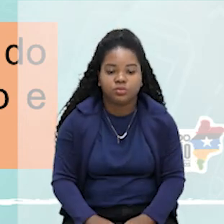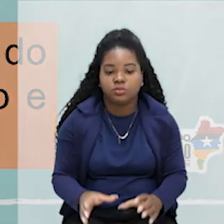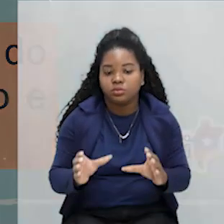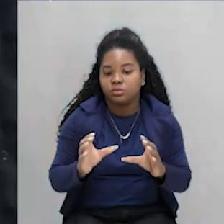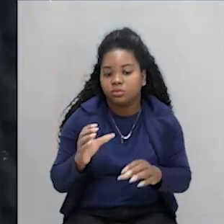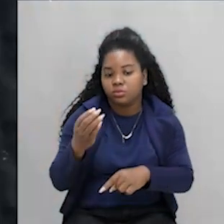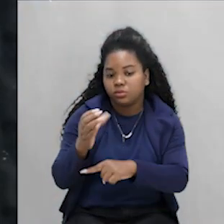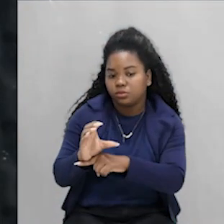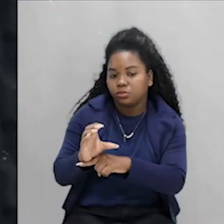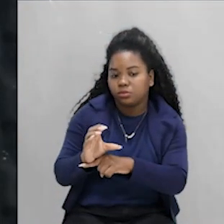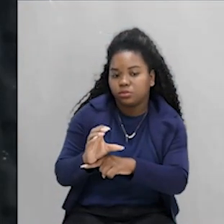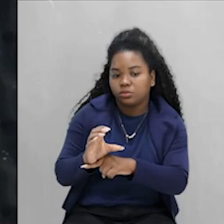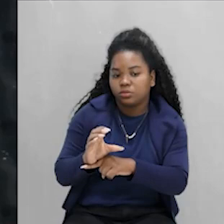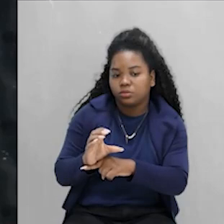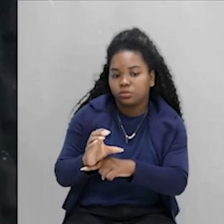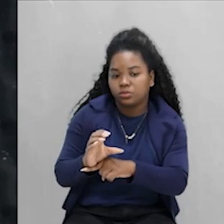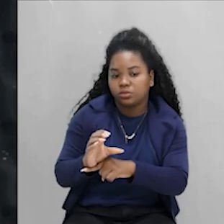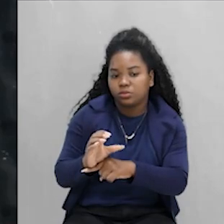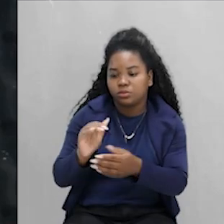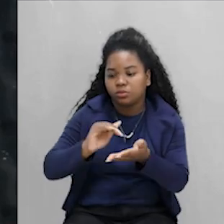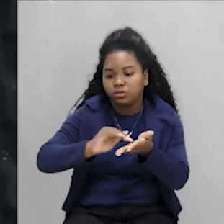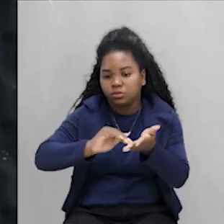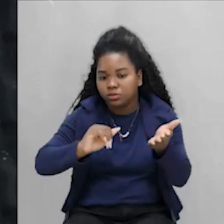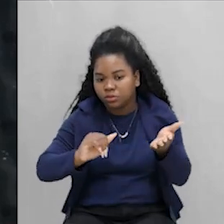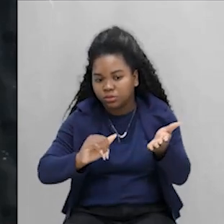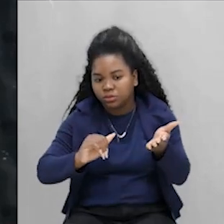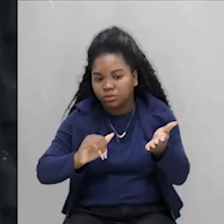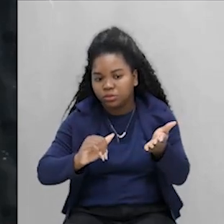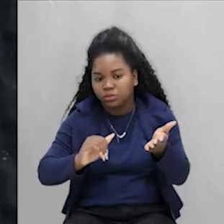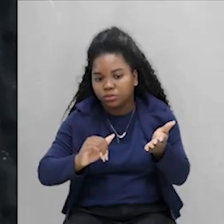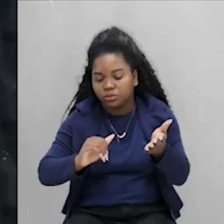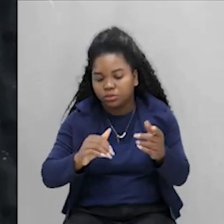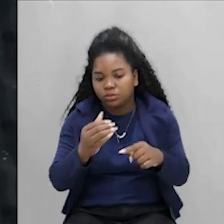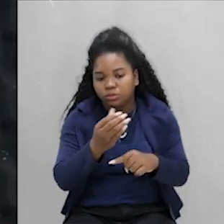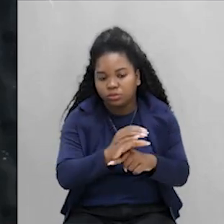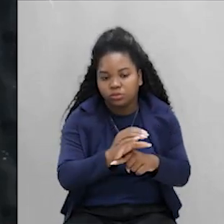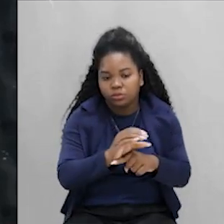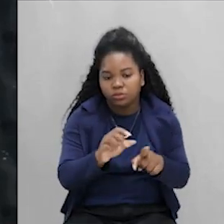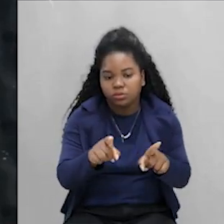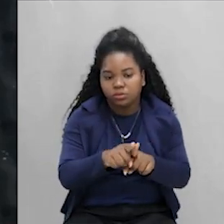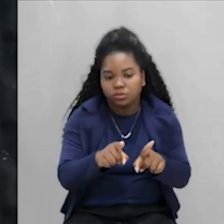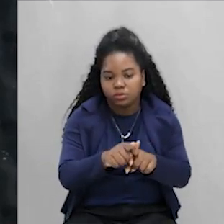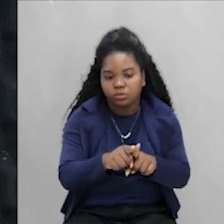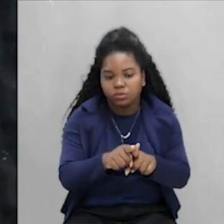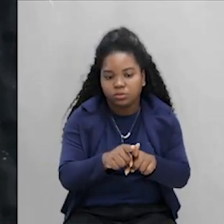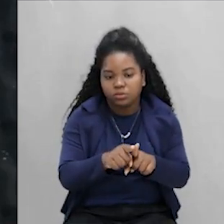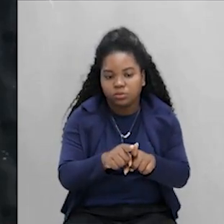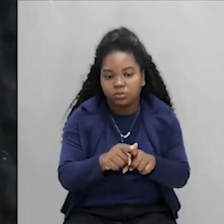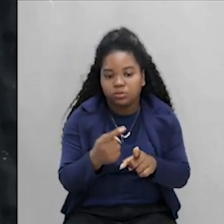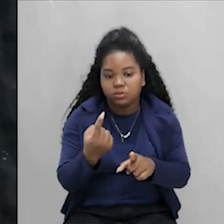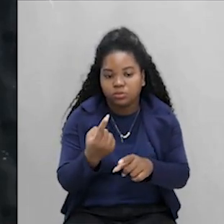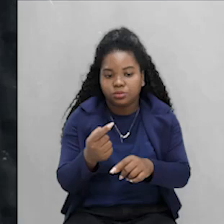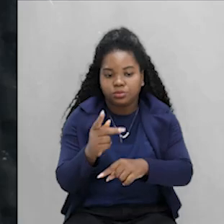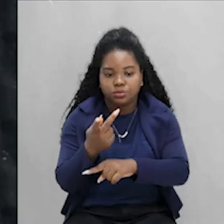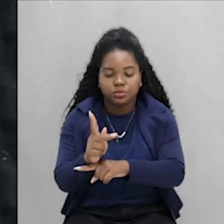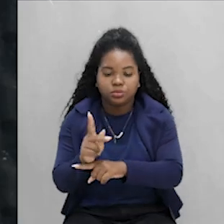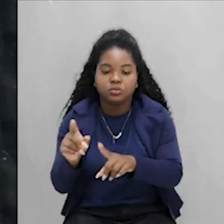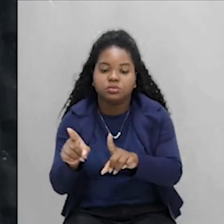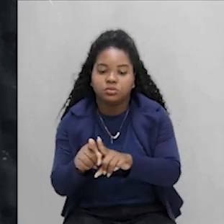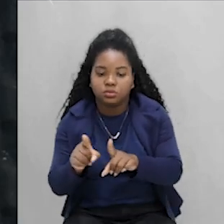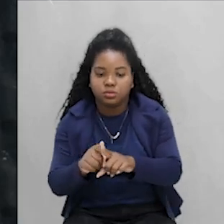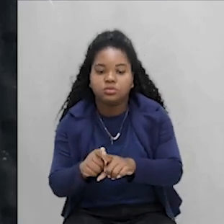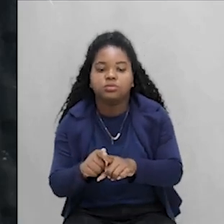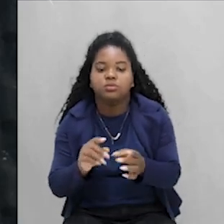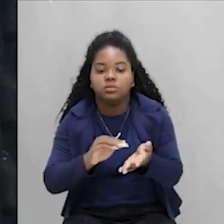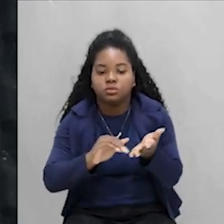carbono hidroxila vai sair e o carbono né adjacente um dos hidrogênios também vai